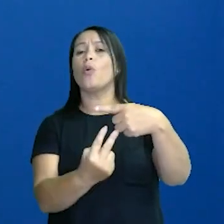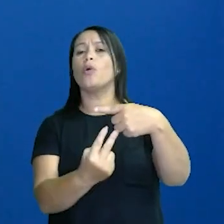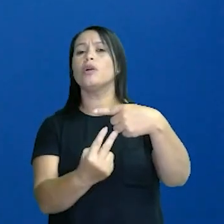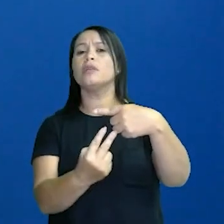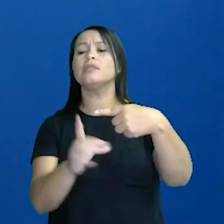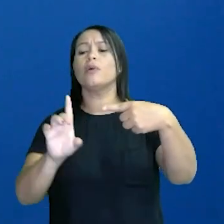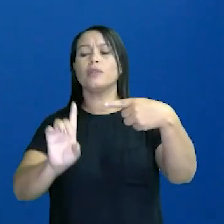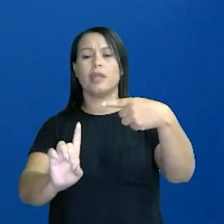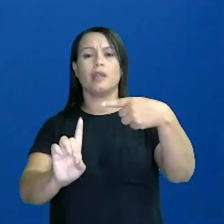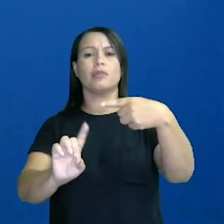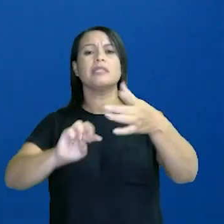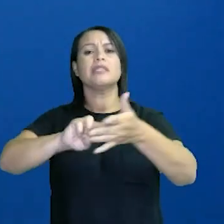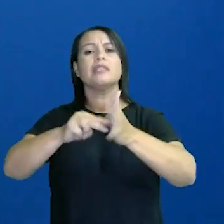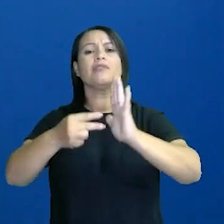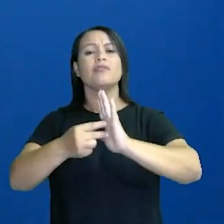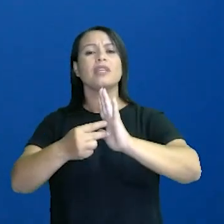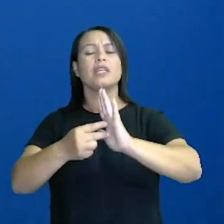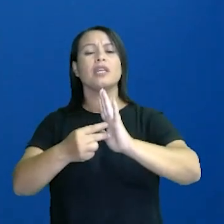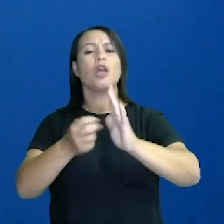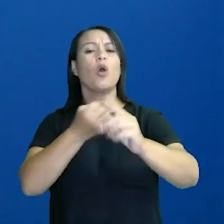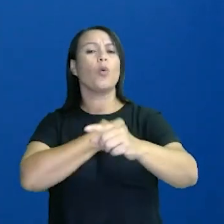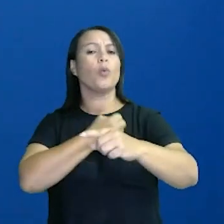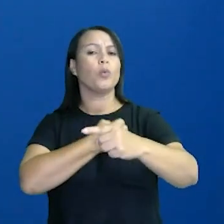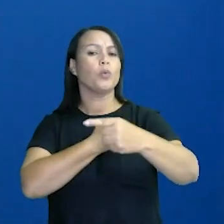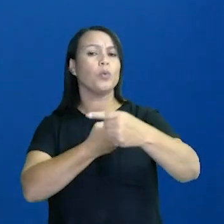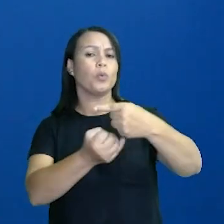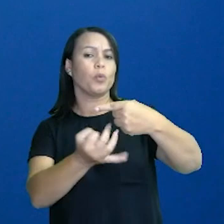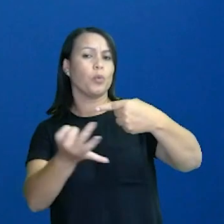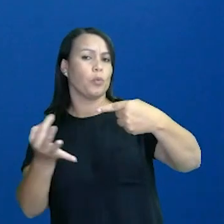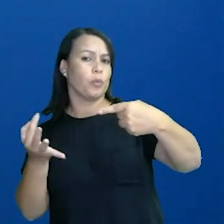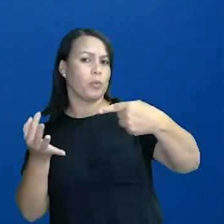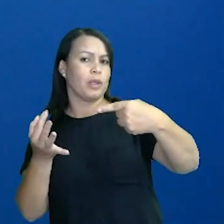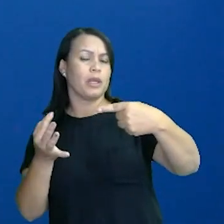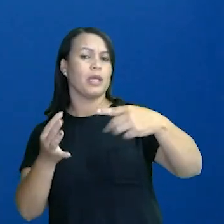o denominador que representa o número de partes